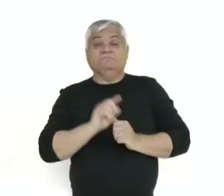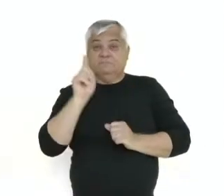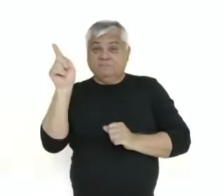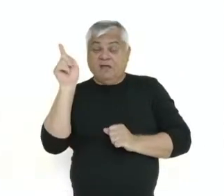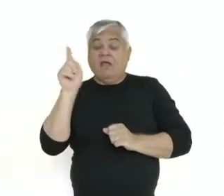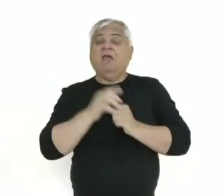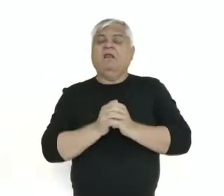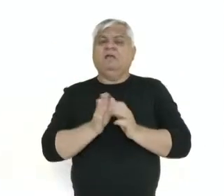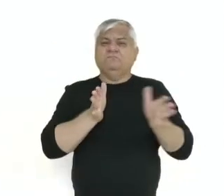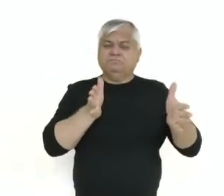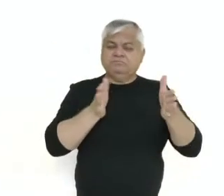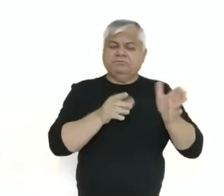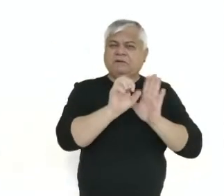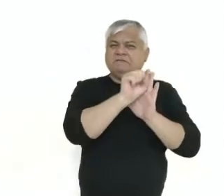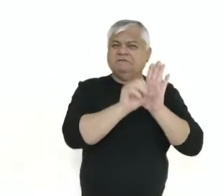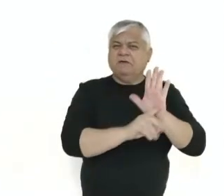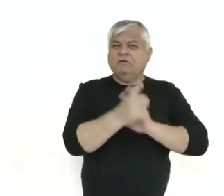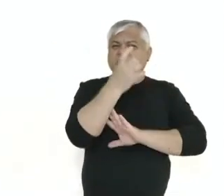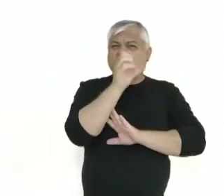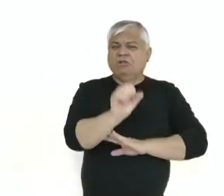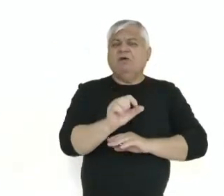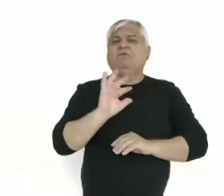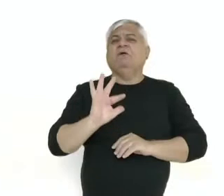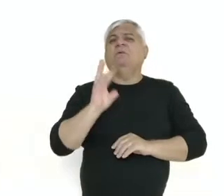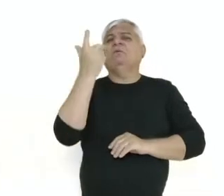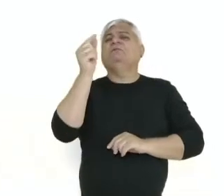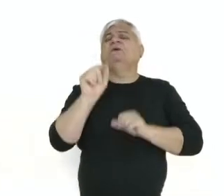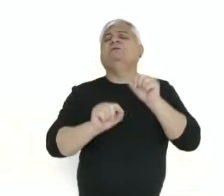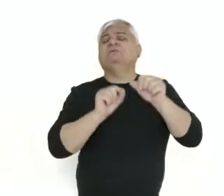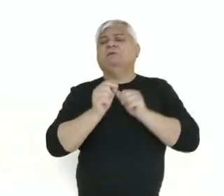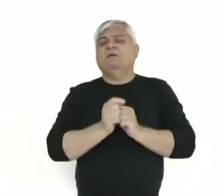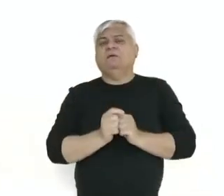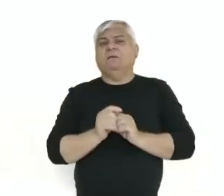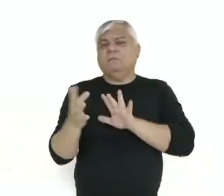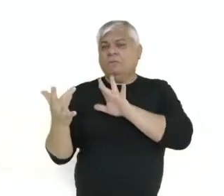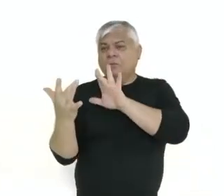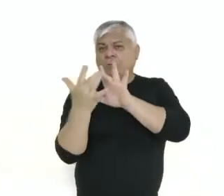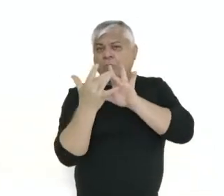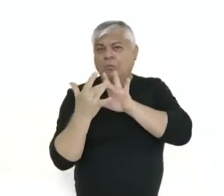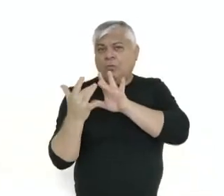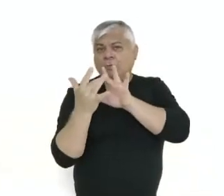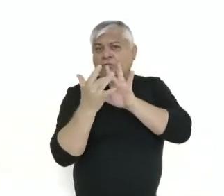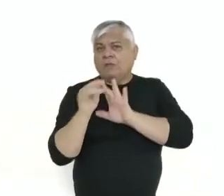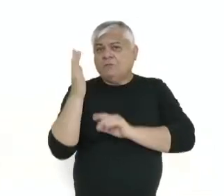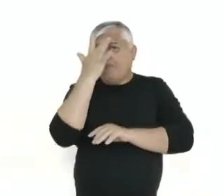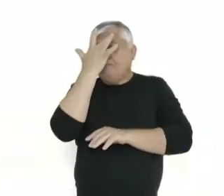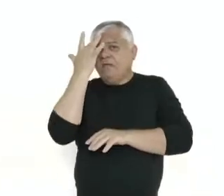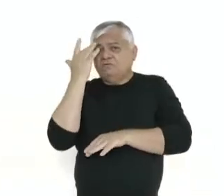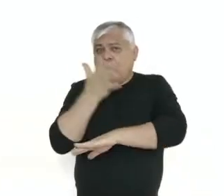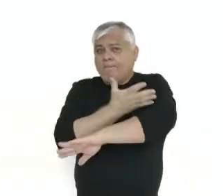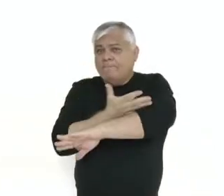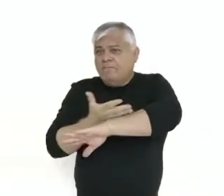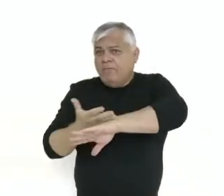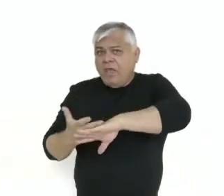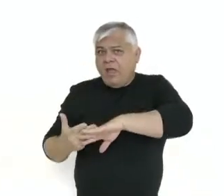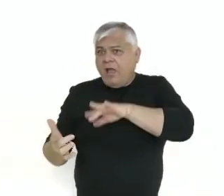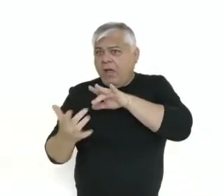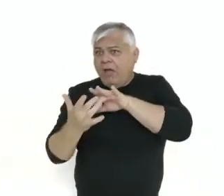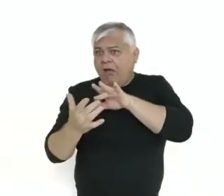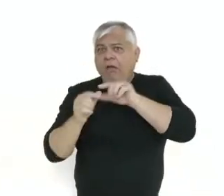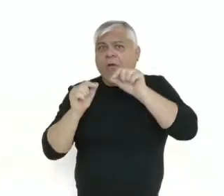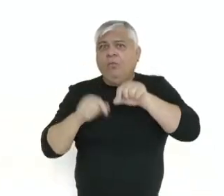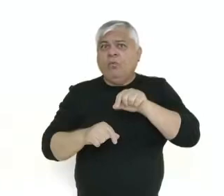século XIX, eles vão ter, né, vão ocorrer ali alguns primeiros contatos com não indígenas na região noroeste